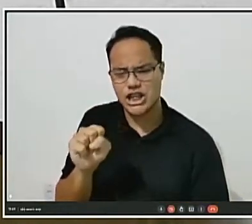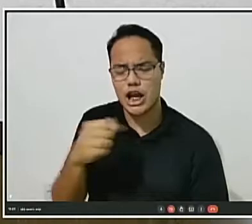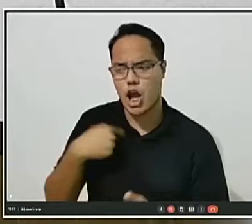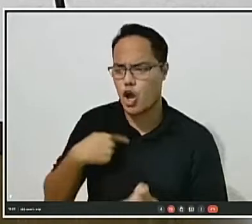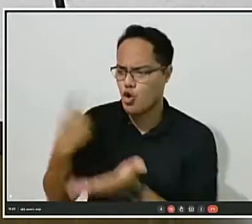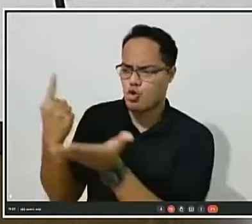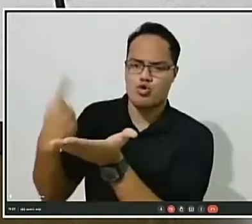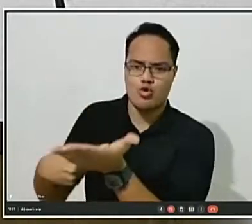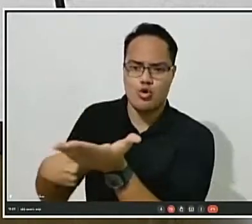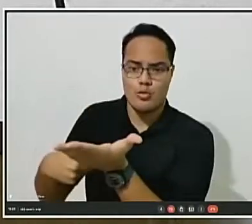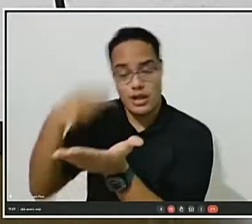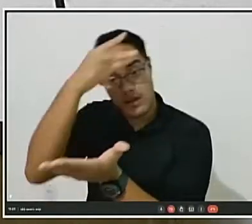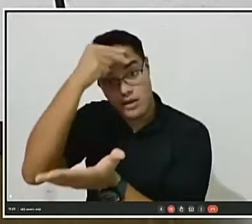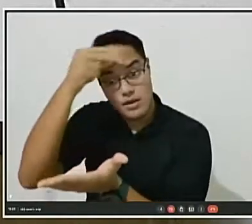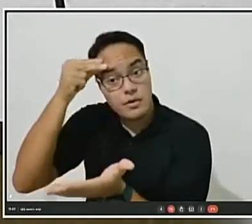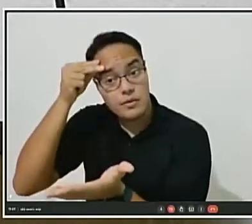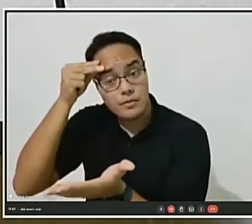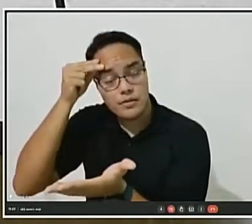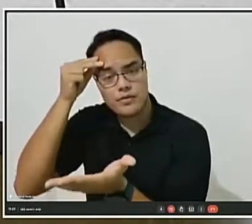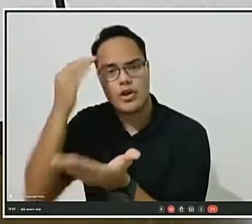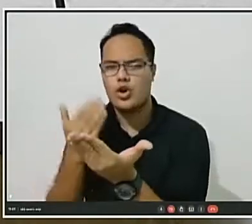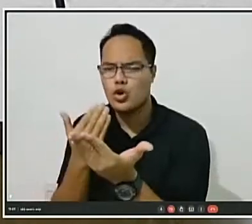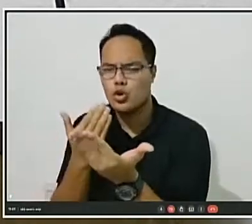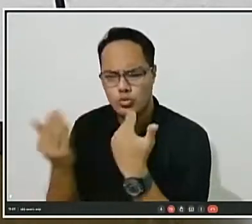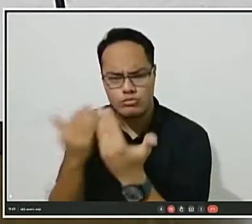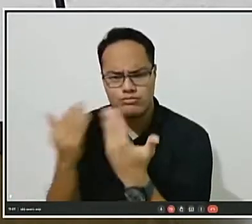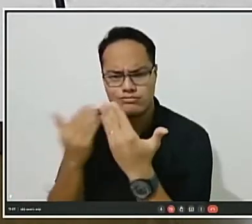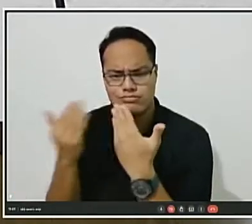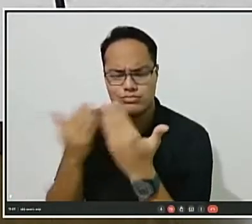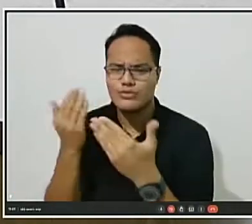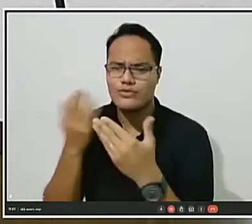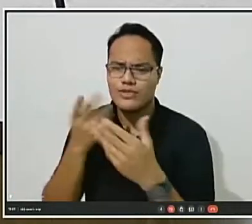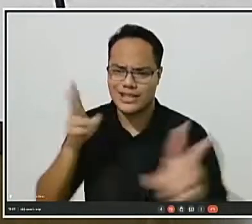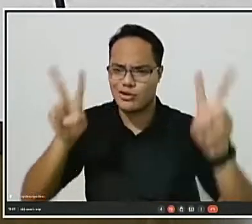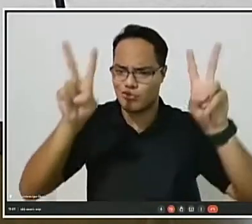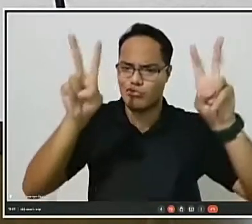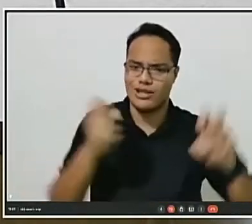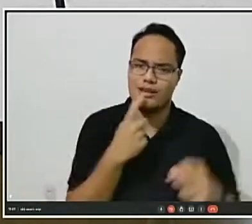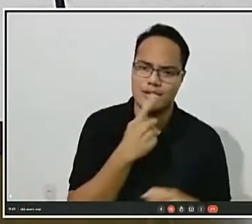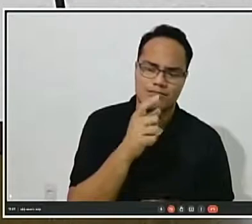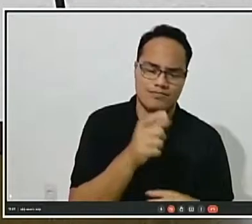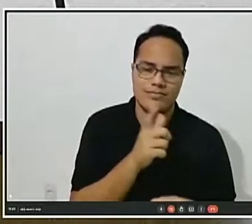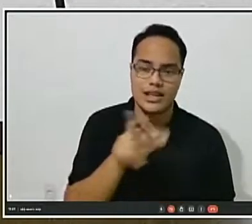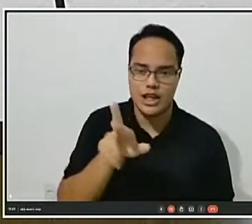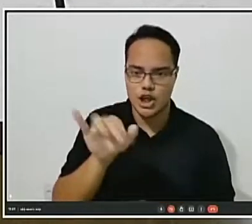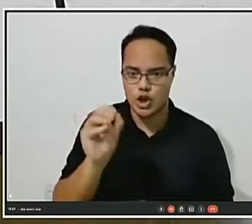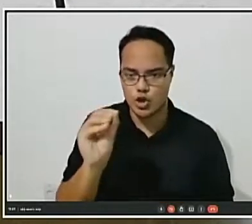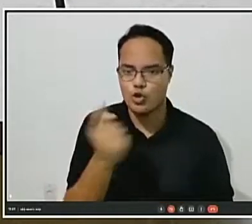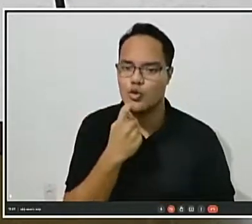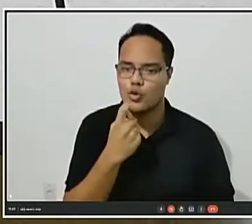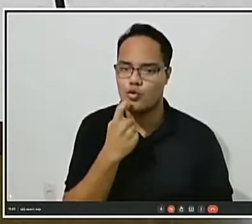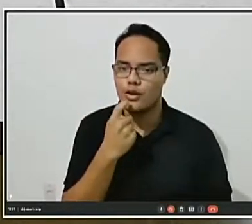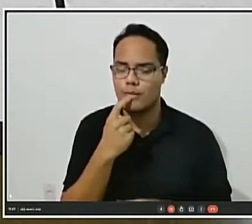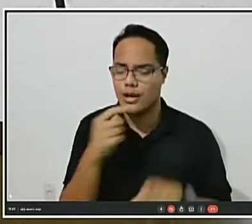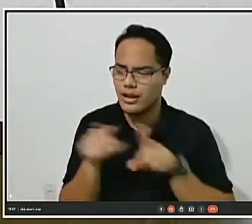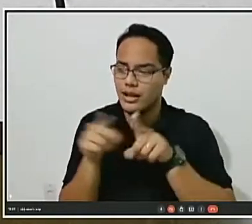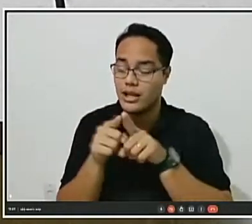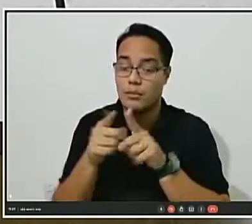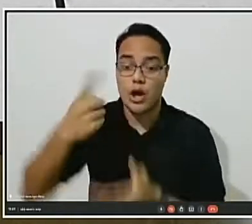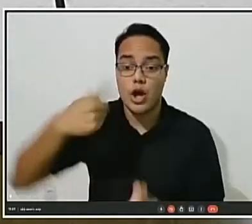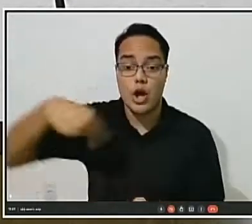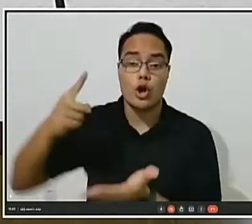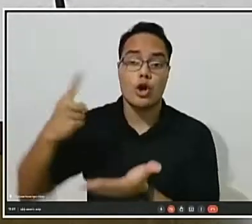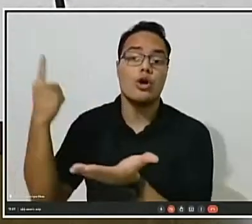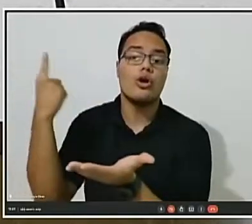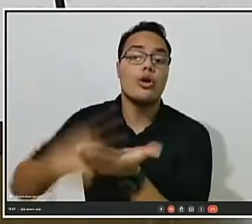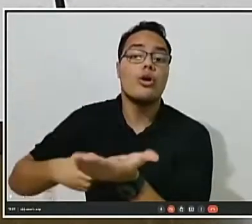prefeito Bachirabas para tratar sobre esse asfalto. Em comum acordo que a gente